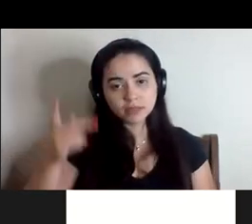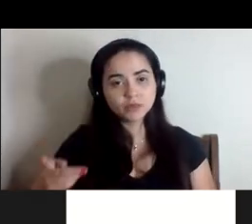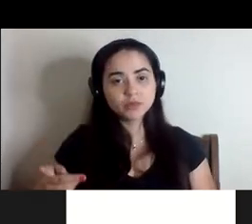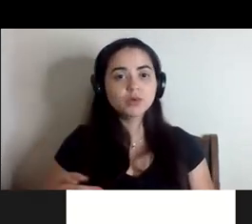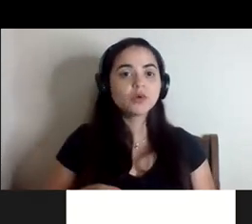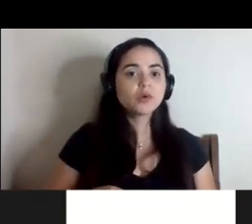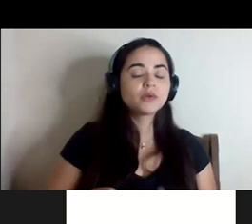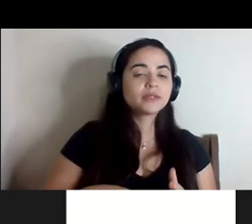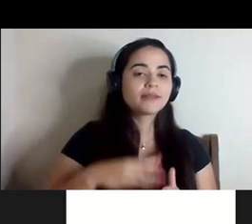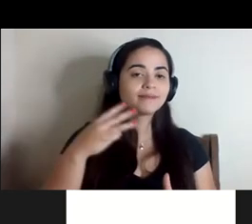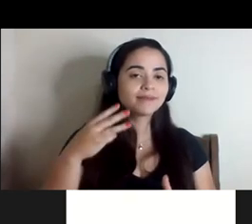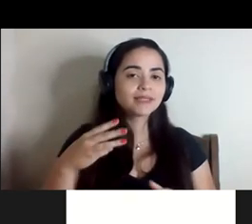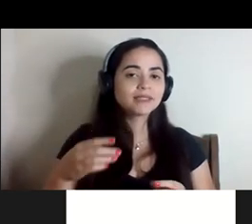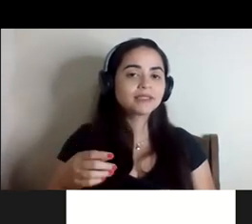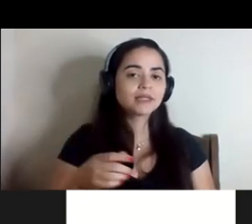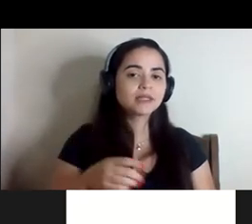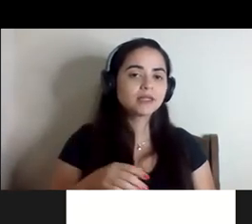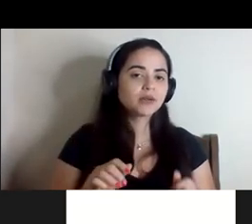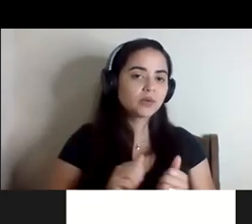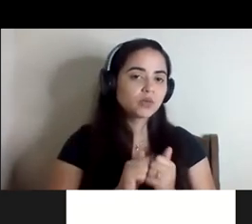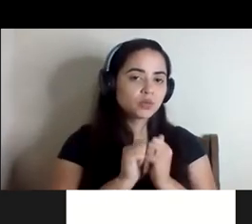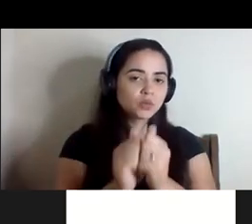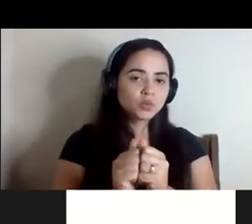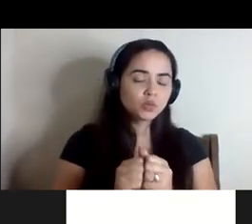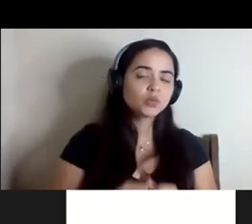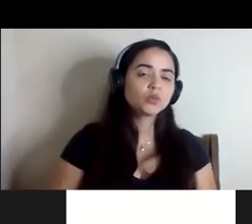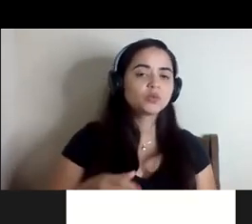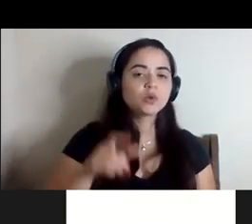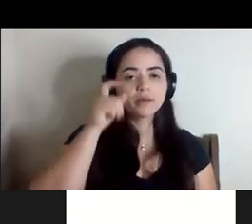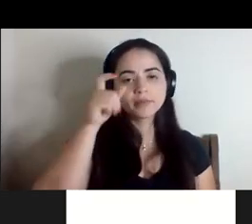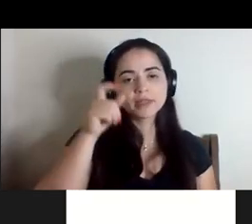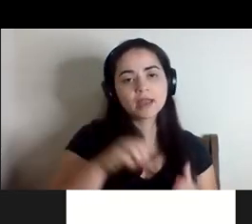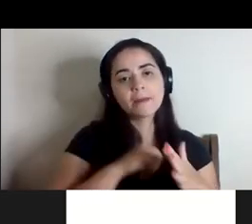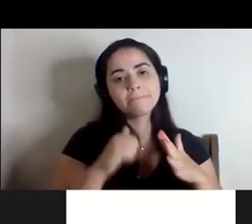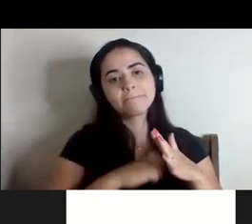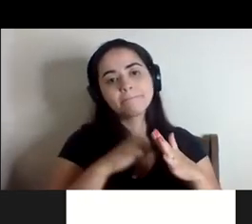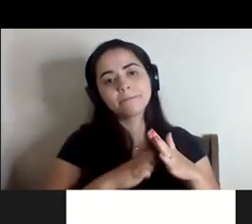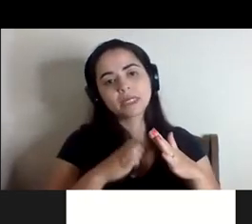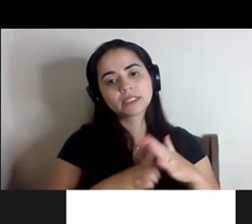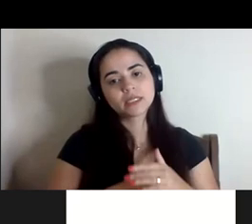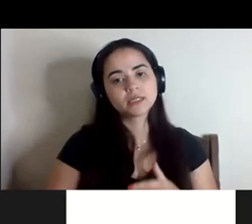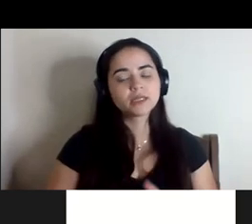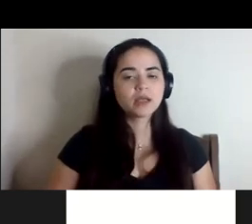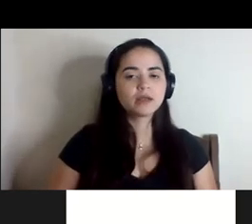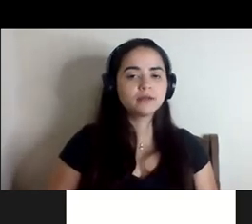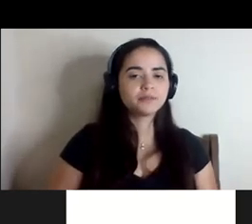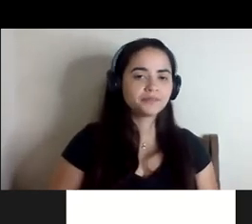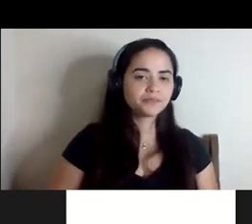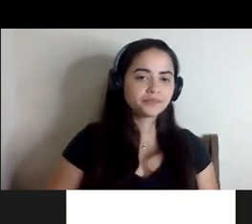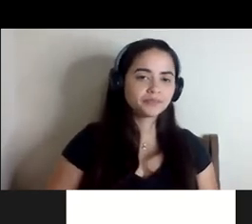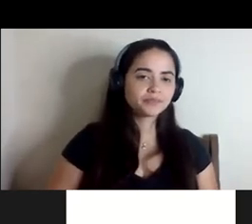de terceiro setor associados aos interesses empresariais, intervindo